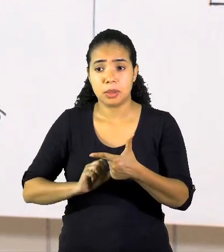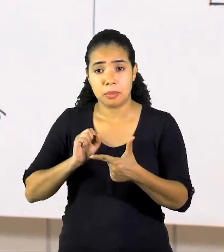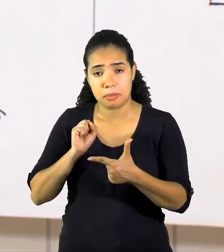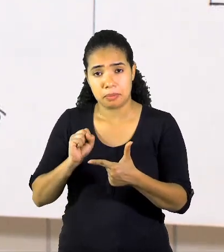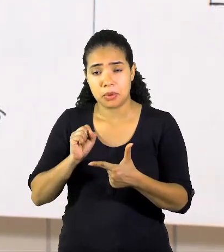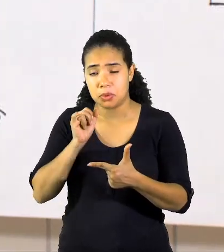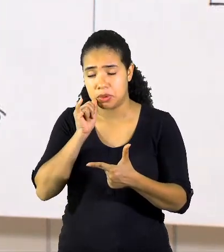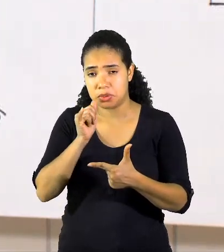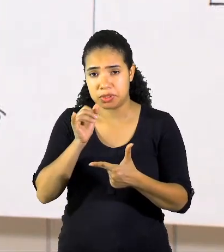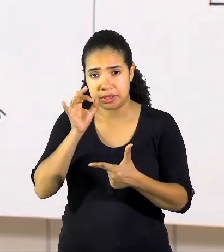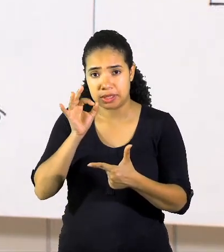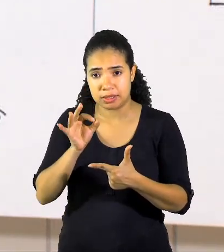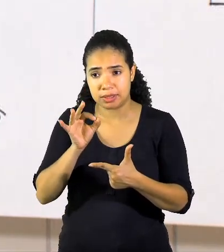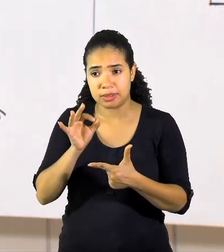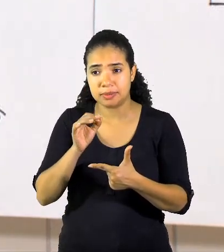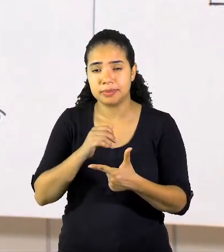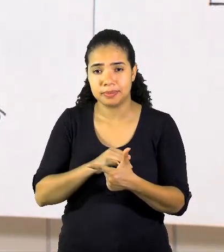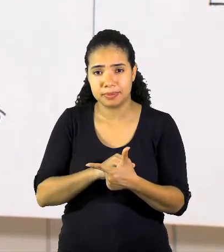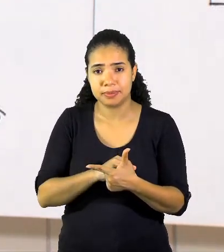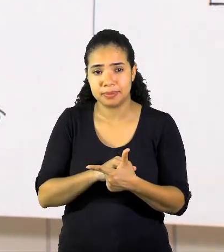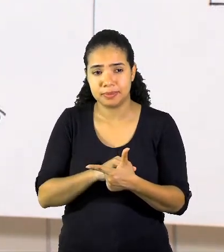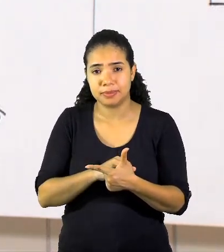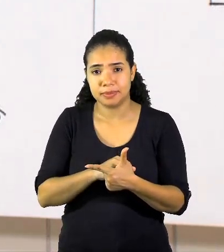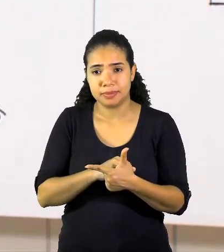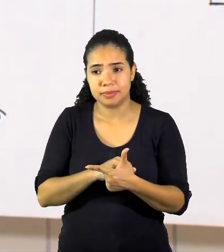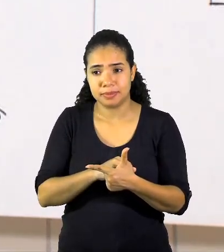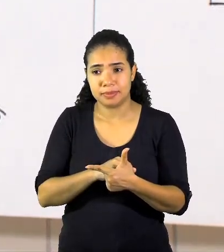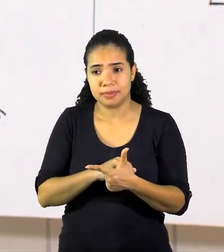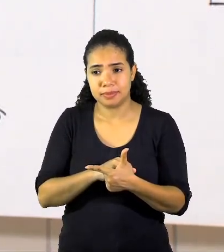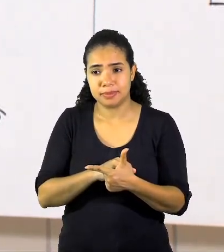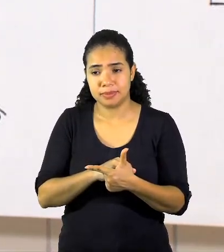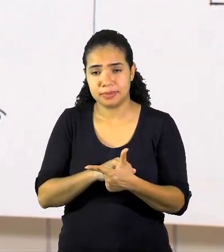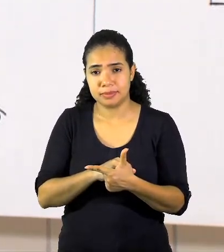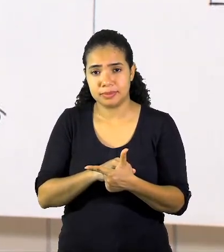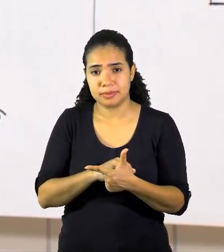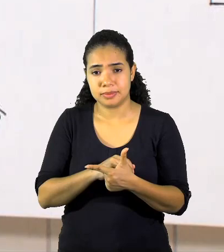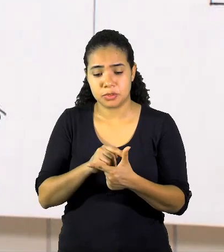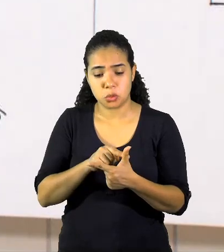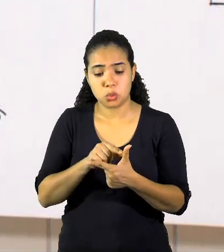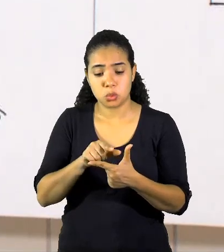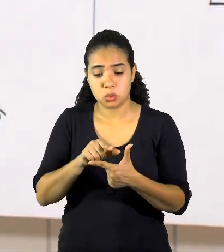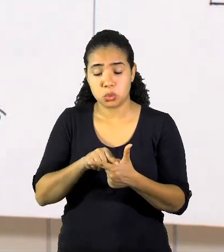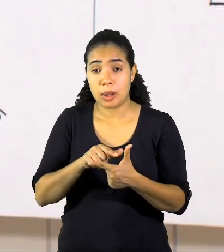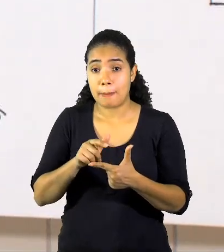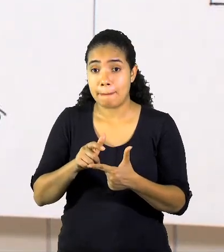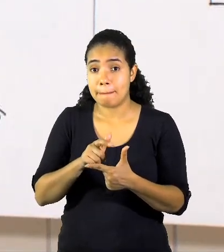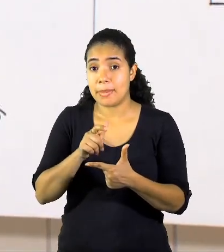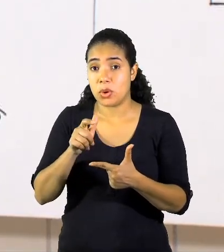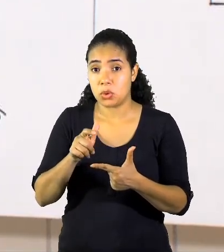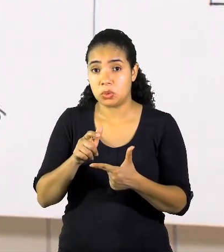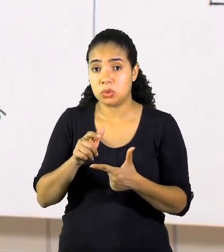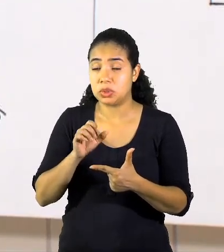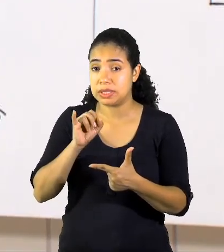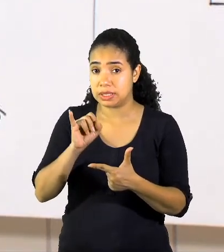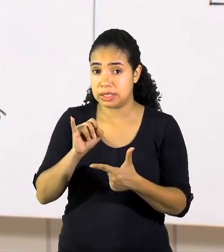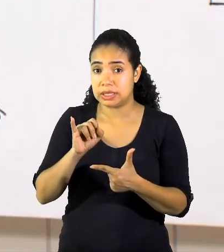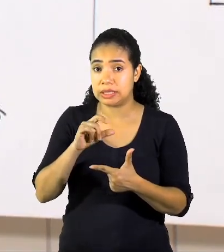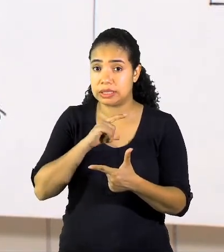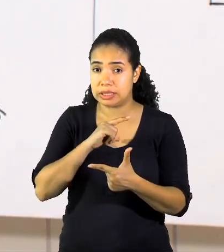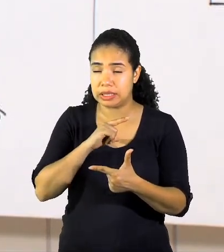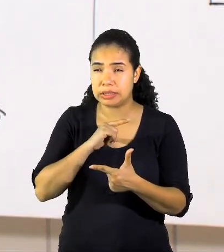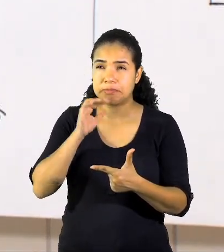com toda certeza, ele vai ser o maior ângulo desse meu triângulo. Caso você esteja